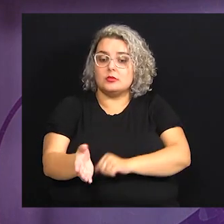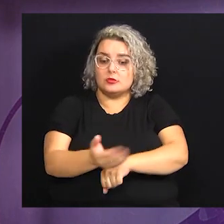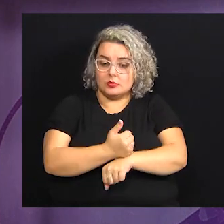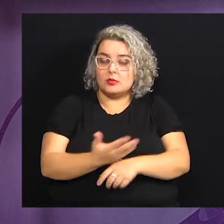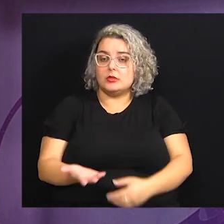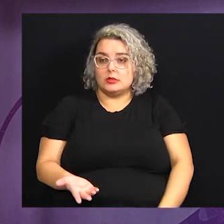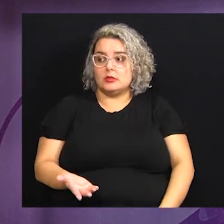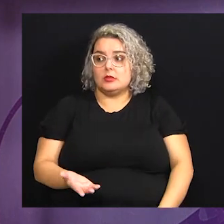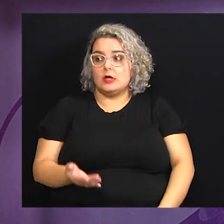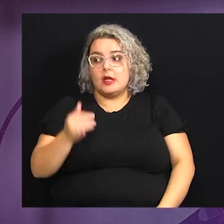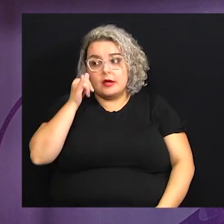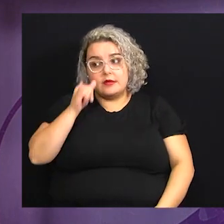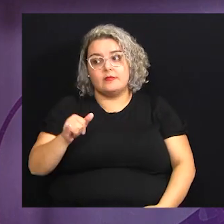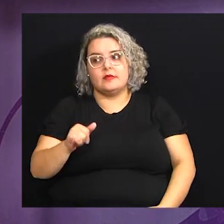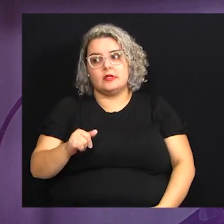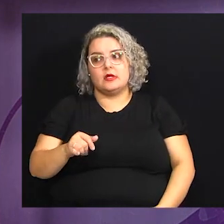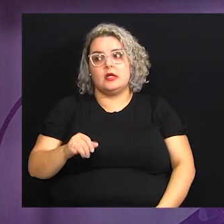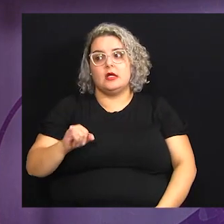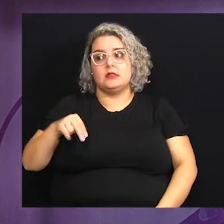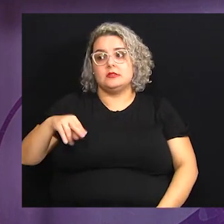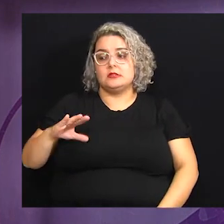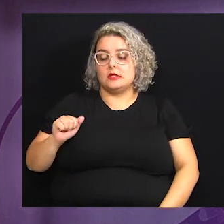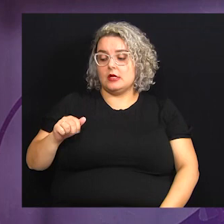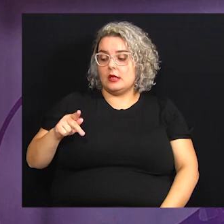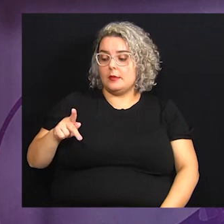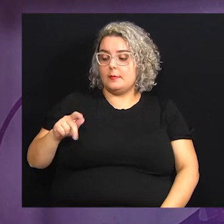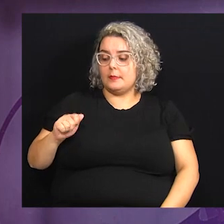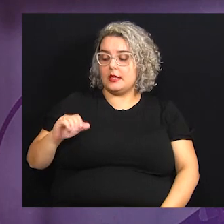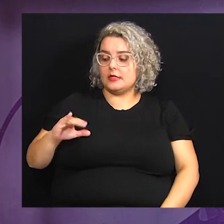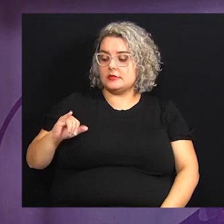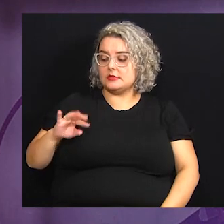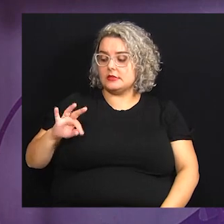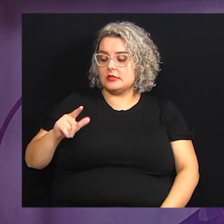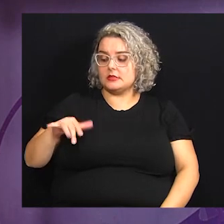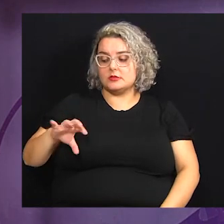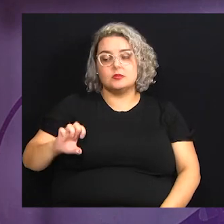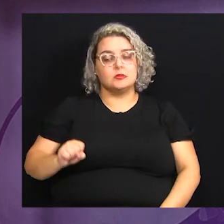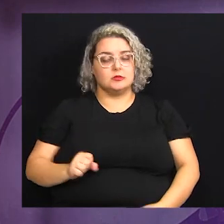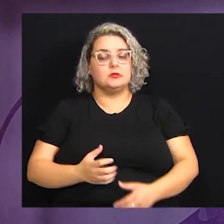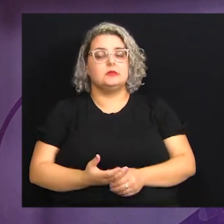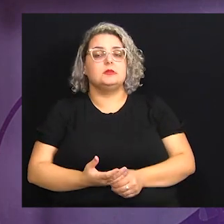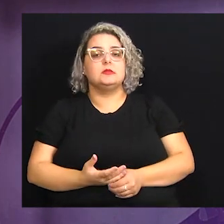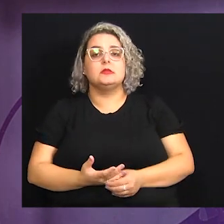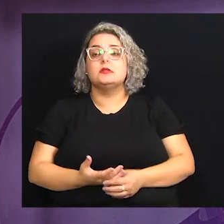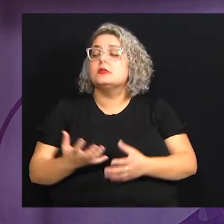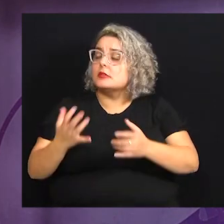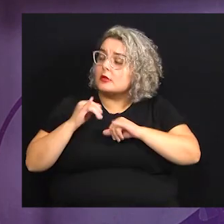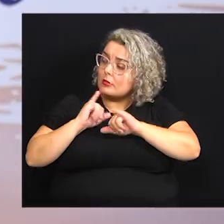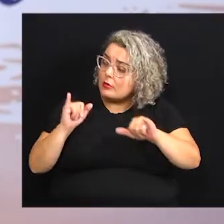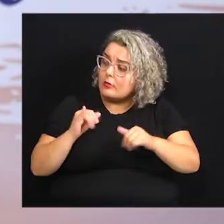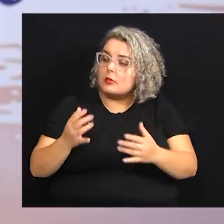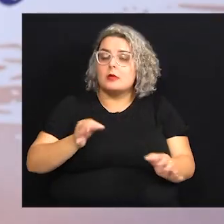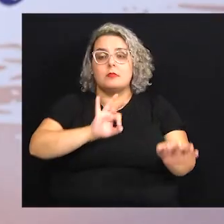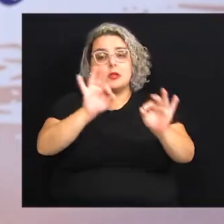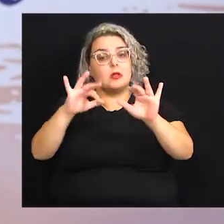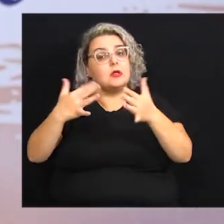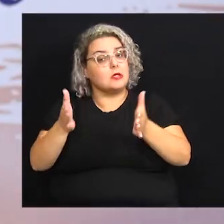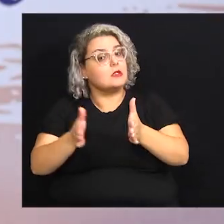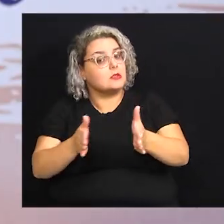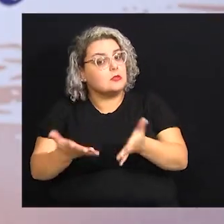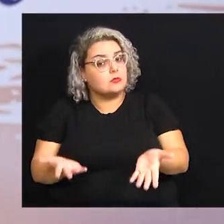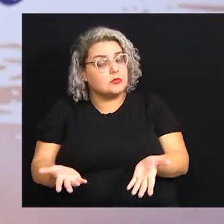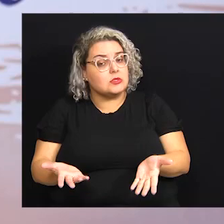é prevenir as incapacitações. Olha, eu queria que você deixasse um recado para quem então está assistindo o nosso programa agora,